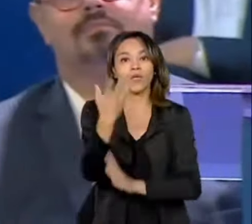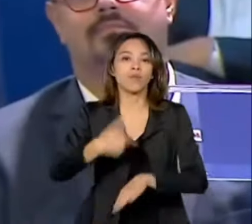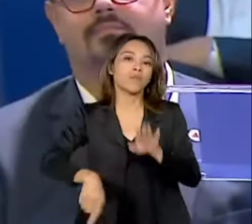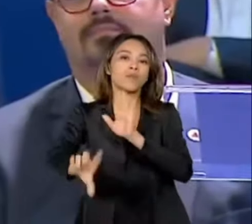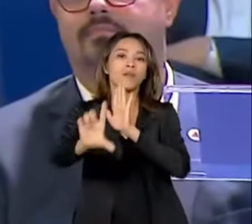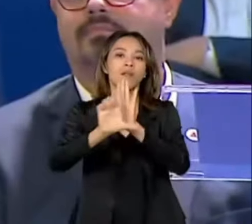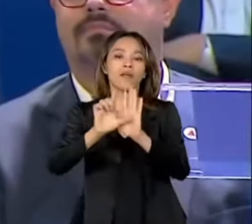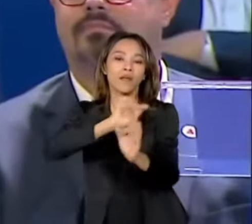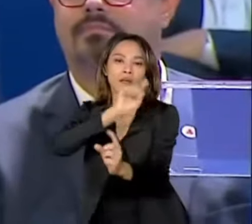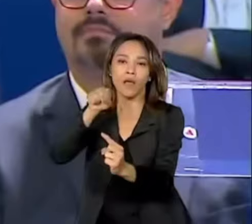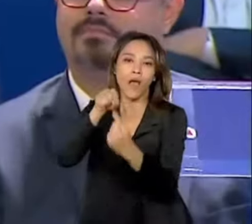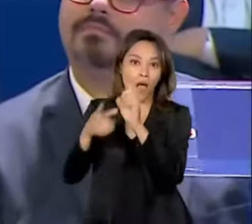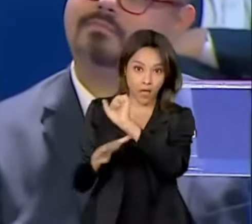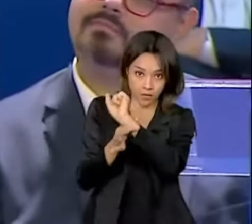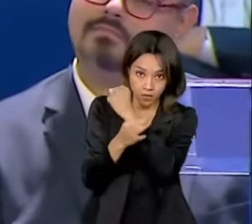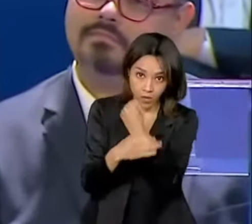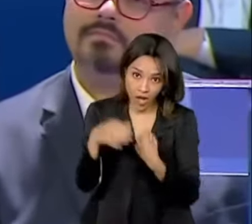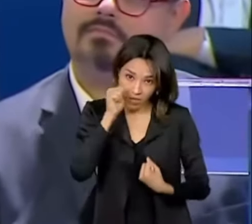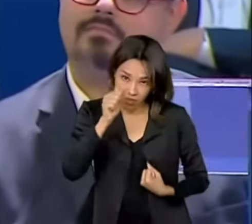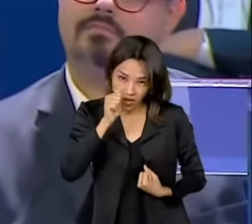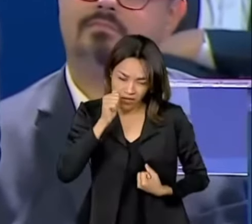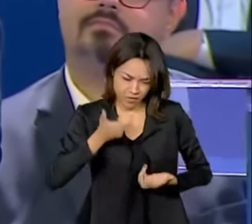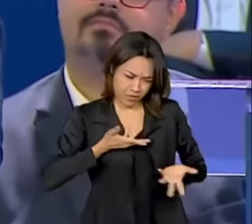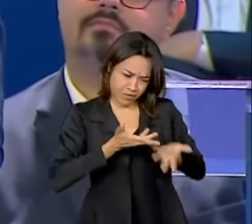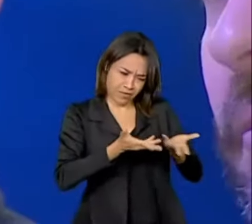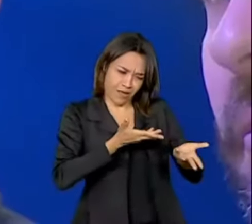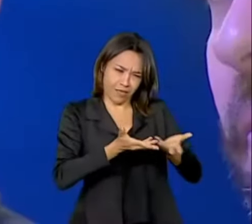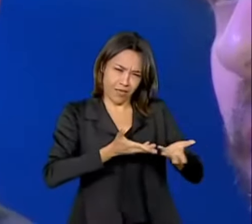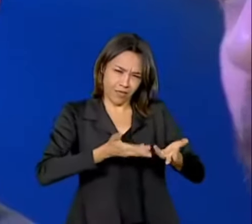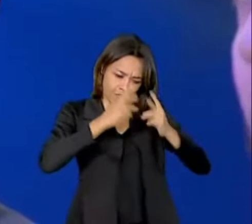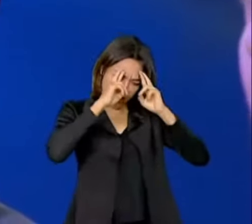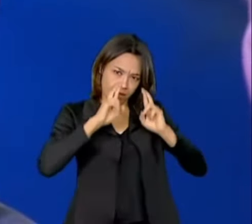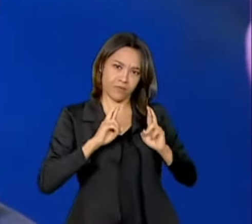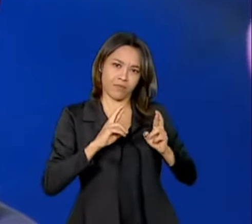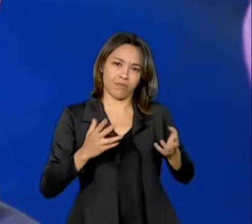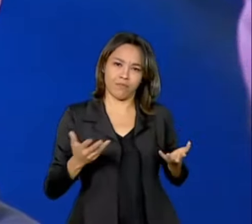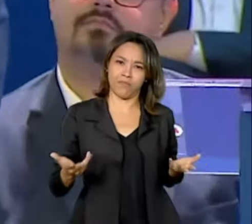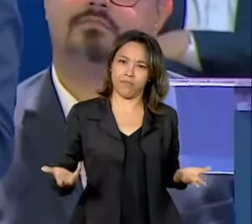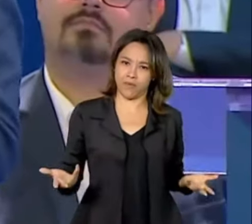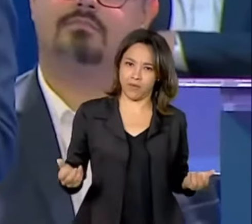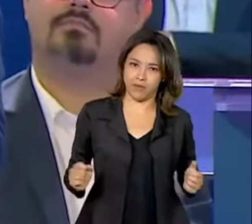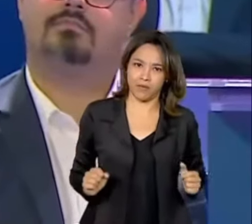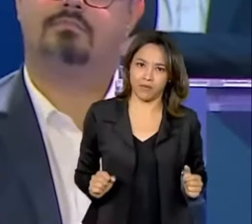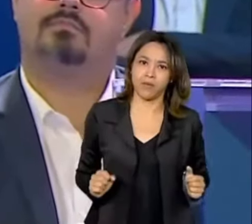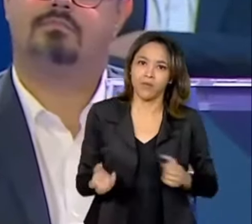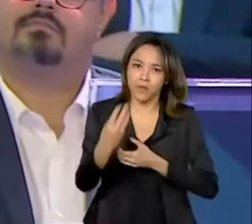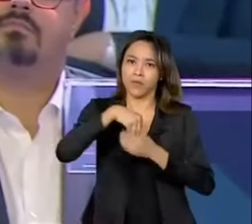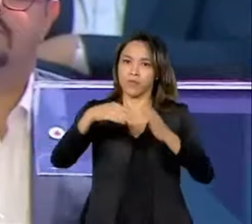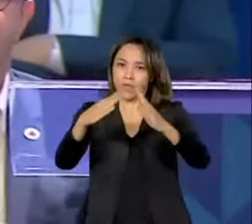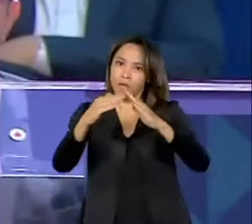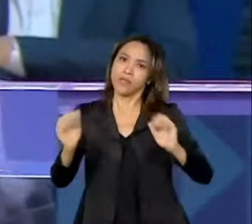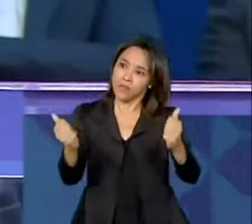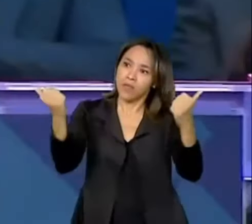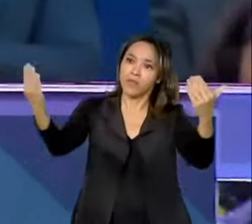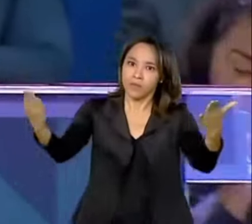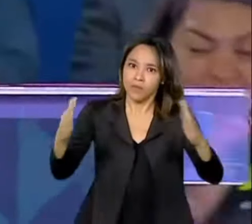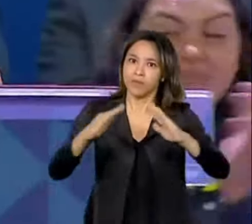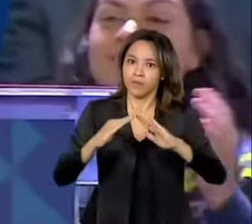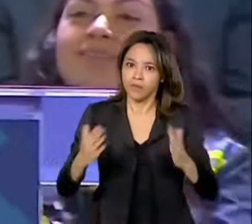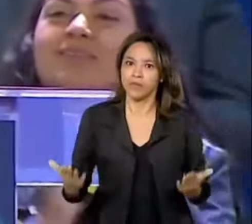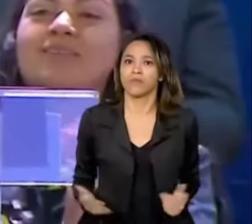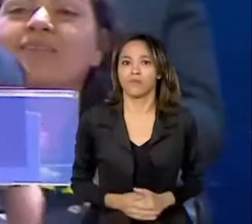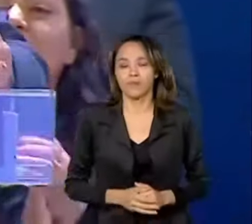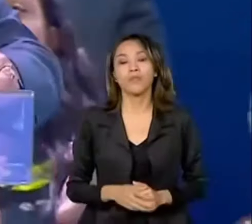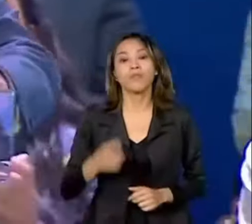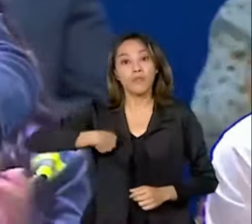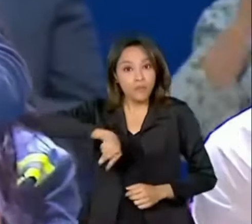gente garantir que as mulheres sejam tratadas com respeito no mundo de casa, mas também no mundo do trabalho. E